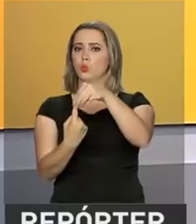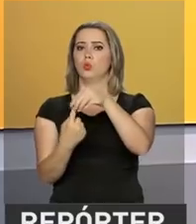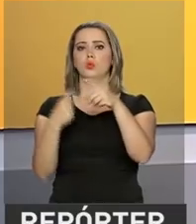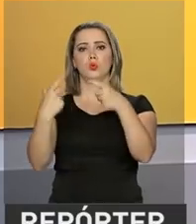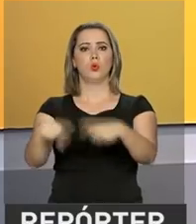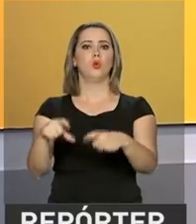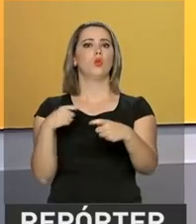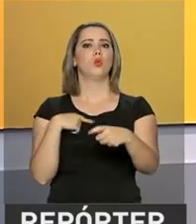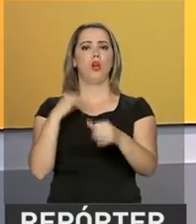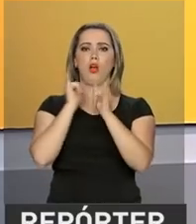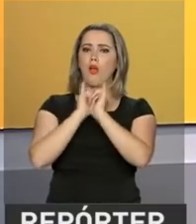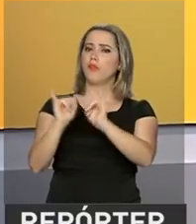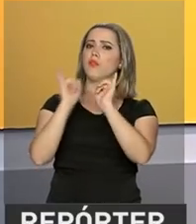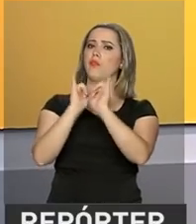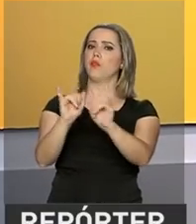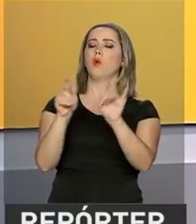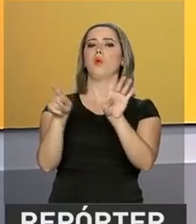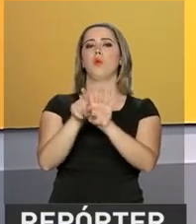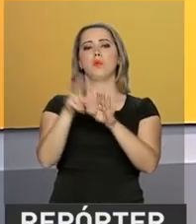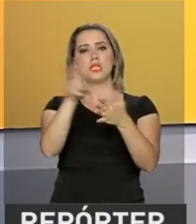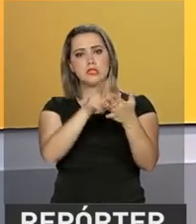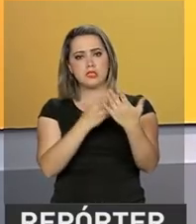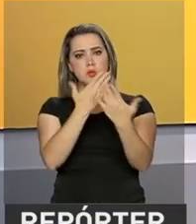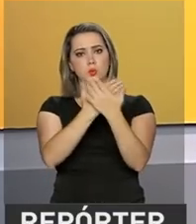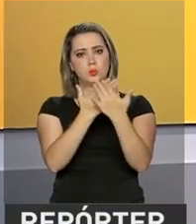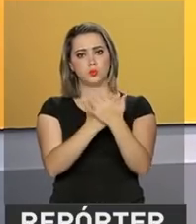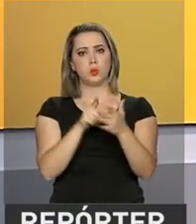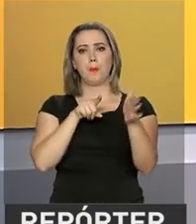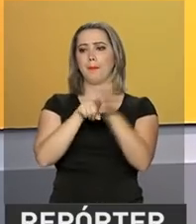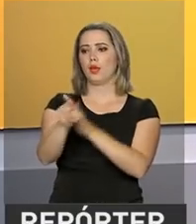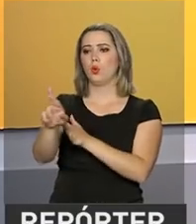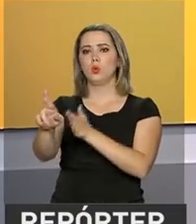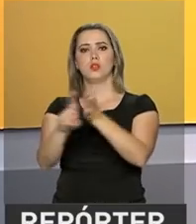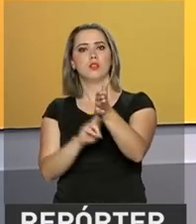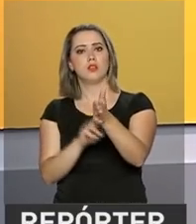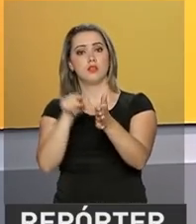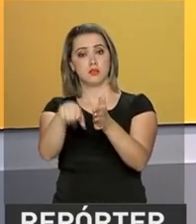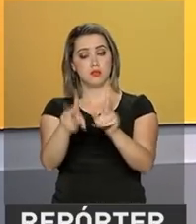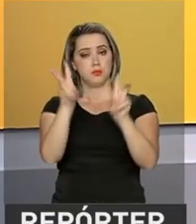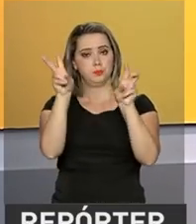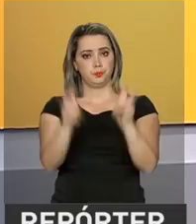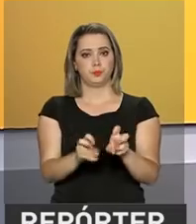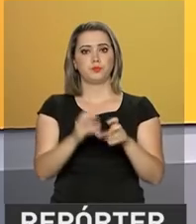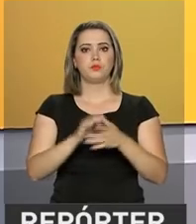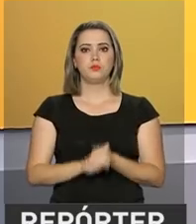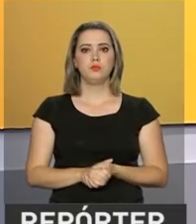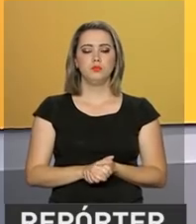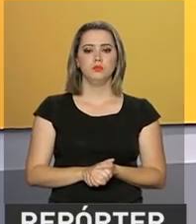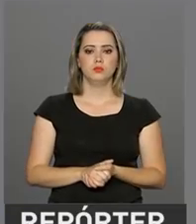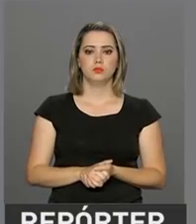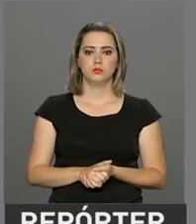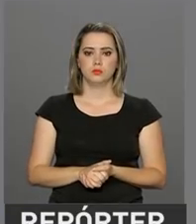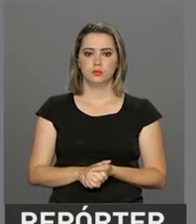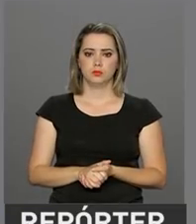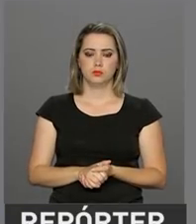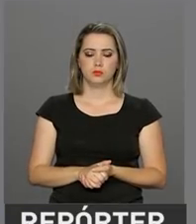notícias artigos análises de perguntas e respostas sobre o assunto